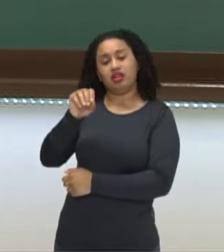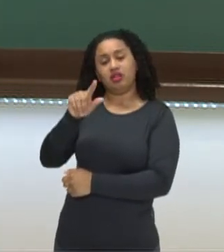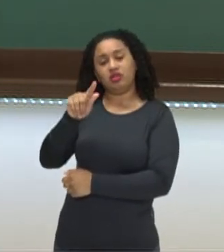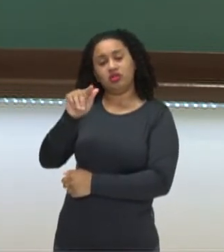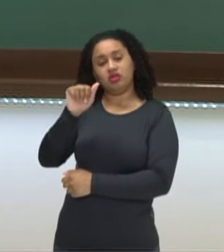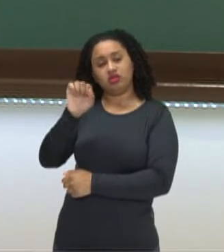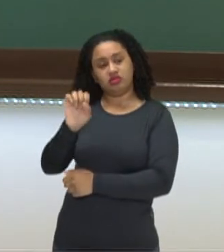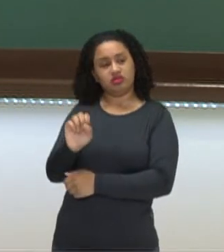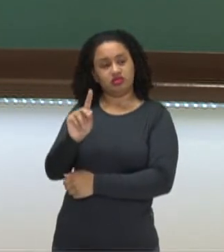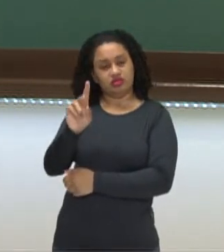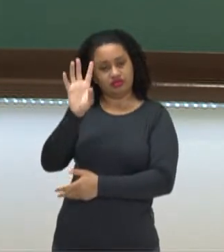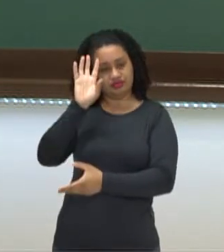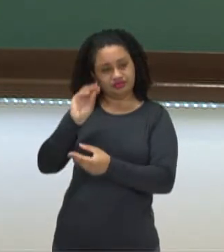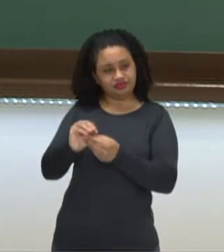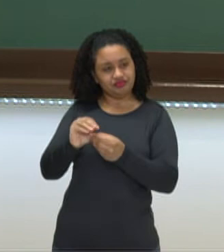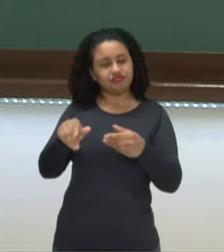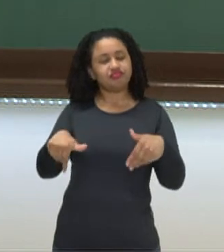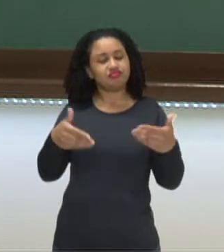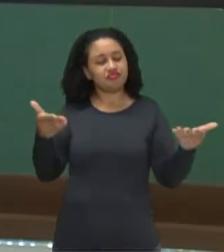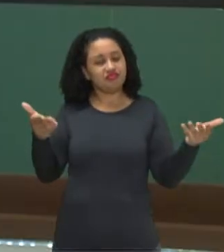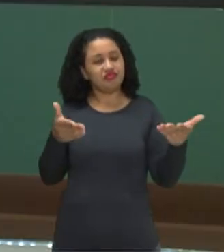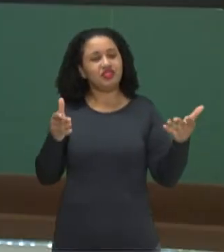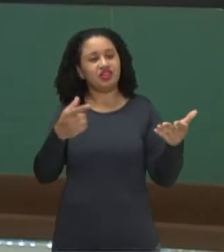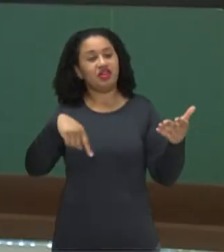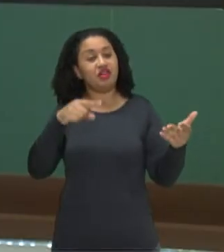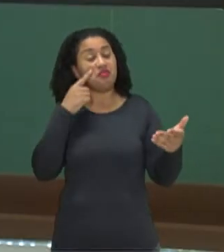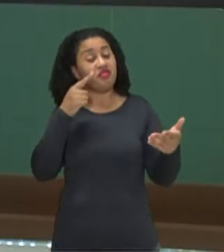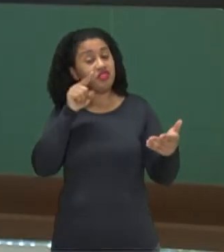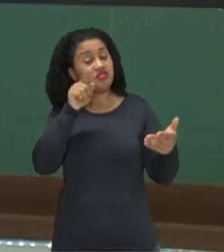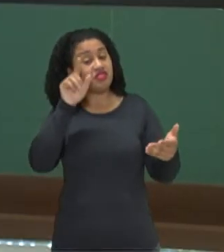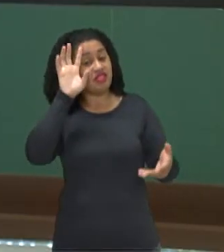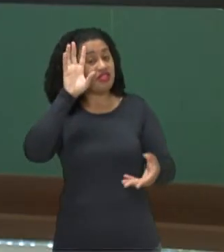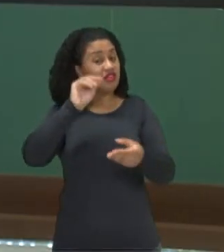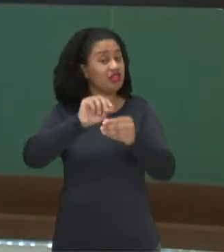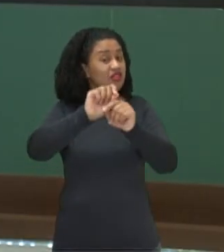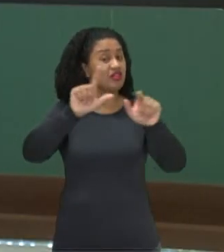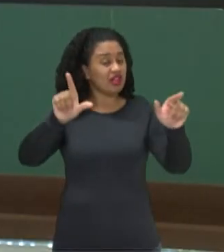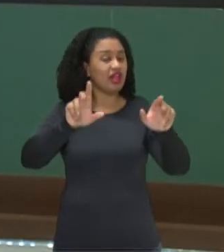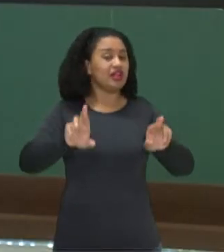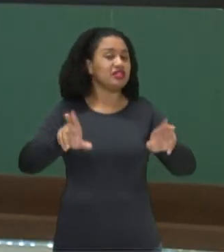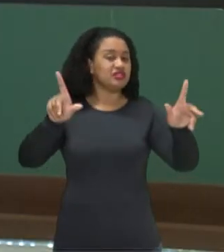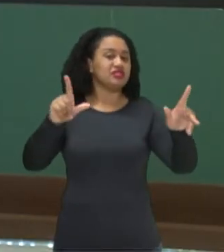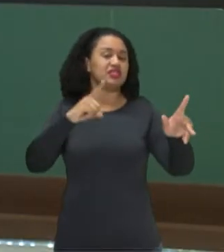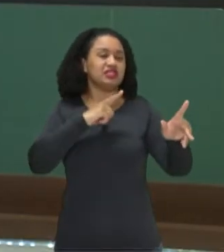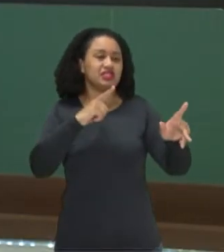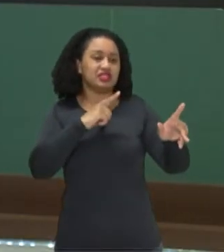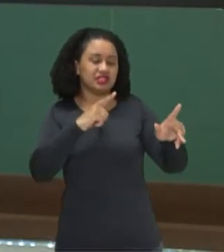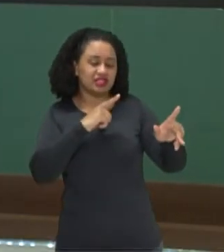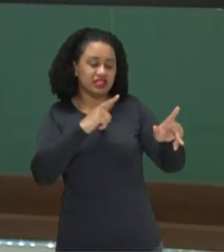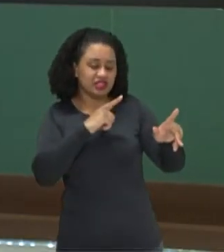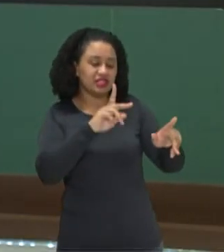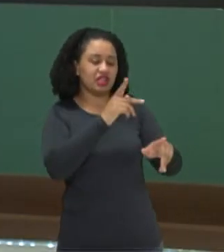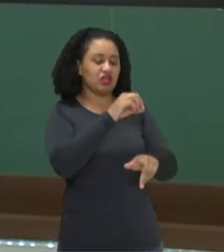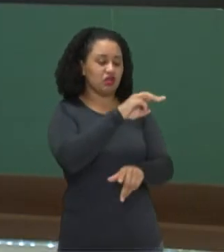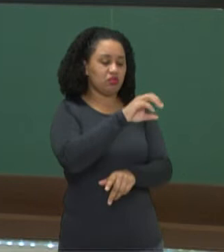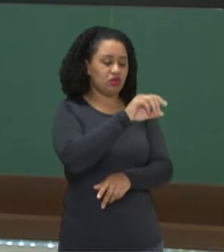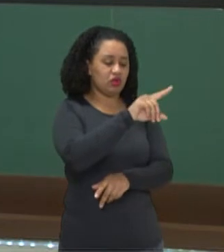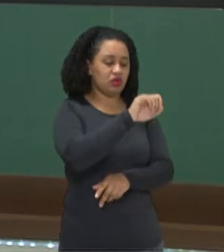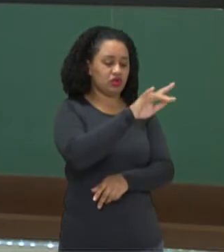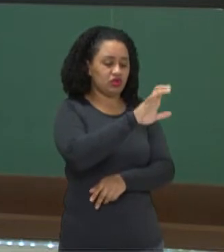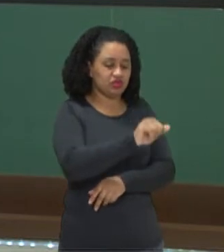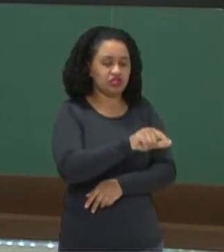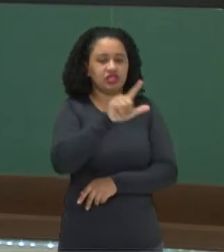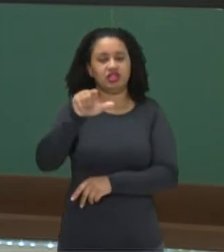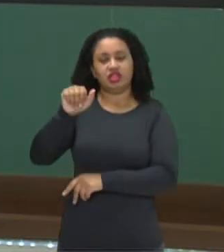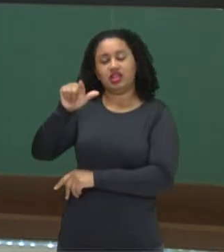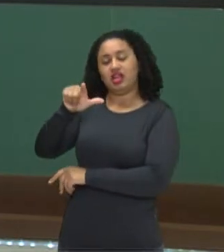Beleza? E aqui, então, para ver se você realmente entendeu essa diferença entre homologia e analogia,